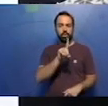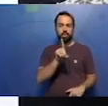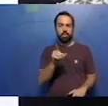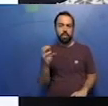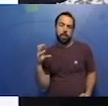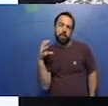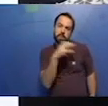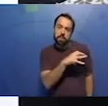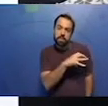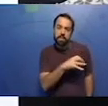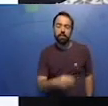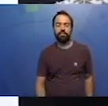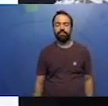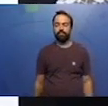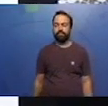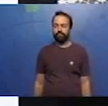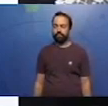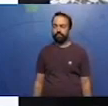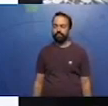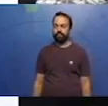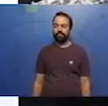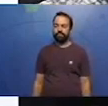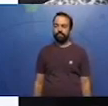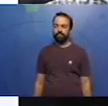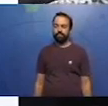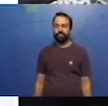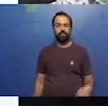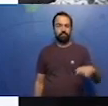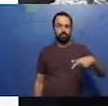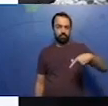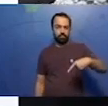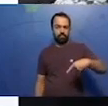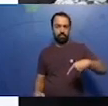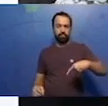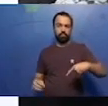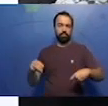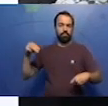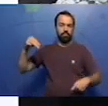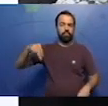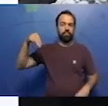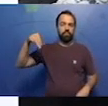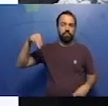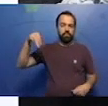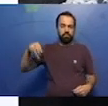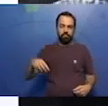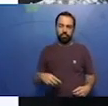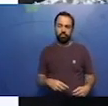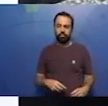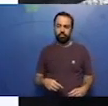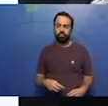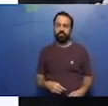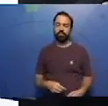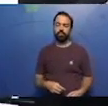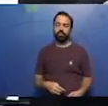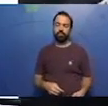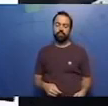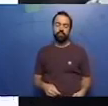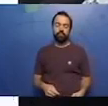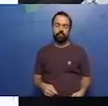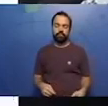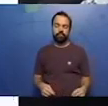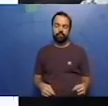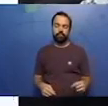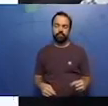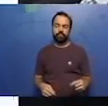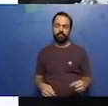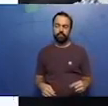é o mais veloz. Temos o ponteiro dos minutos, né? A setinha veio aqui, ó, em